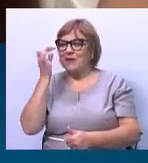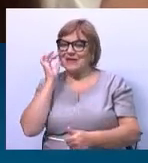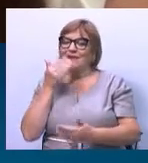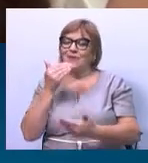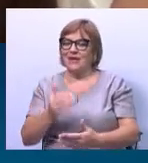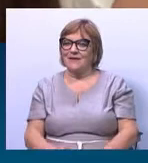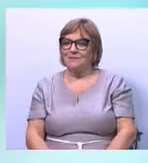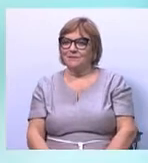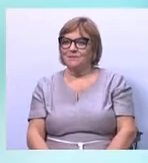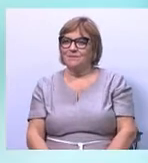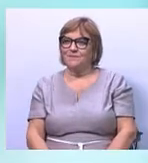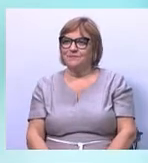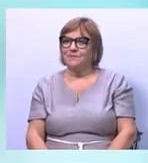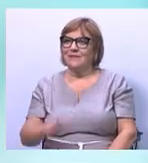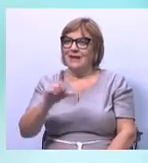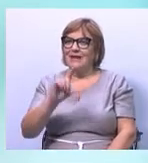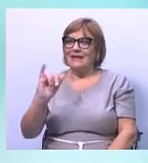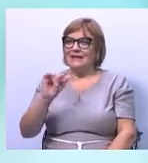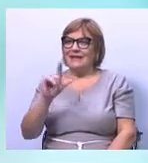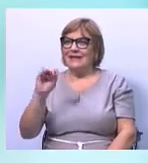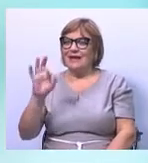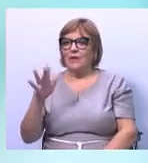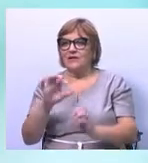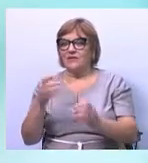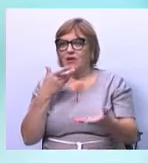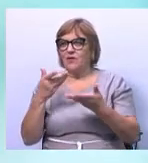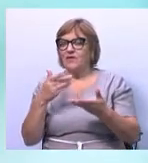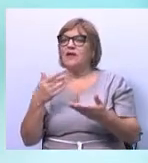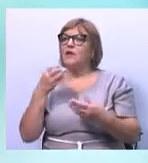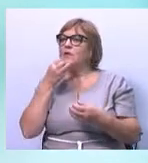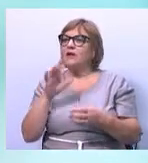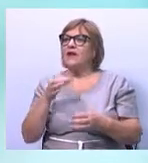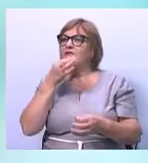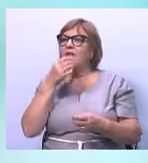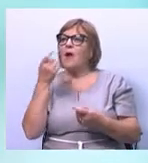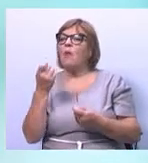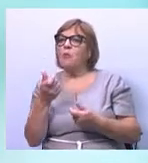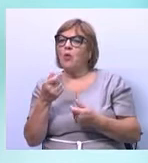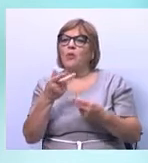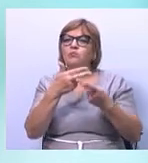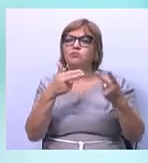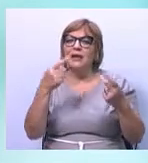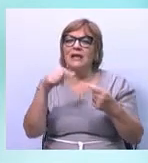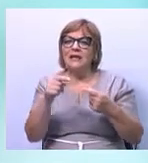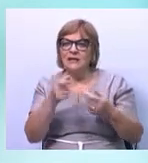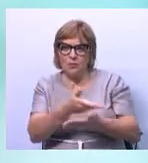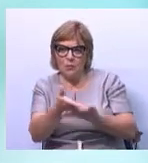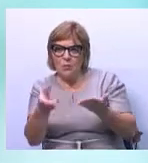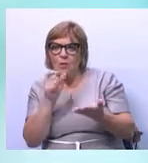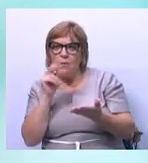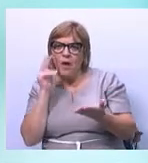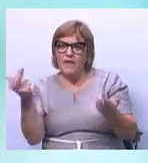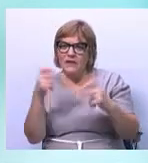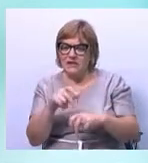Muito obrigada. Ora, Liliana, nós estamos mesmo a chegar ao fim da nossa conversa, mas não me queria despedir sem falarmos um pouco da gama de produtos que tem aí disponíveis, que nos